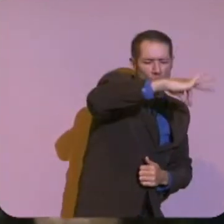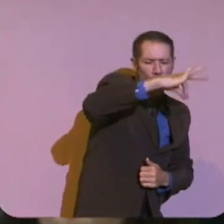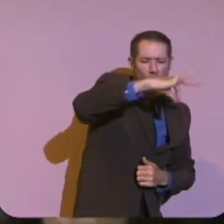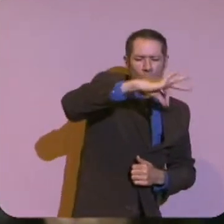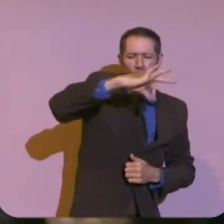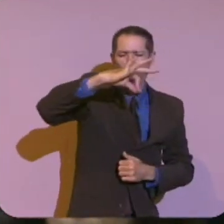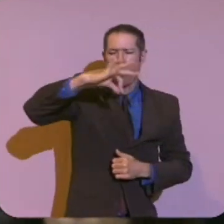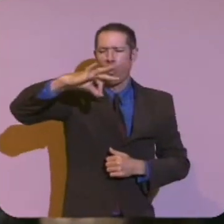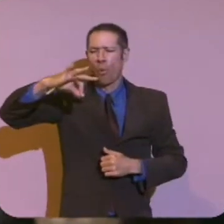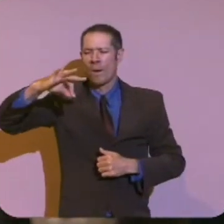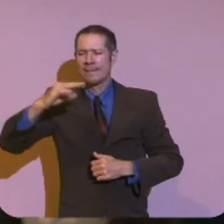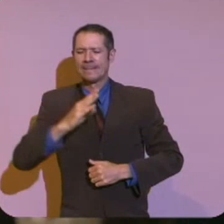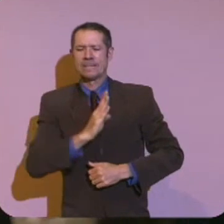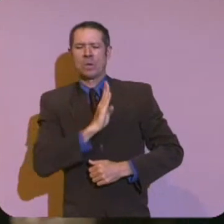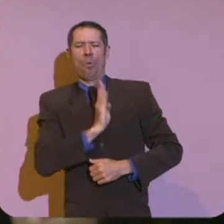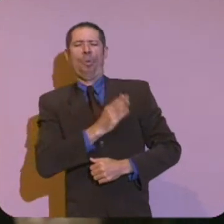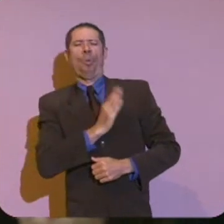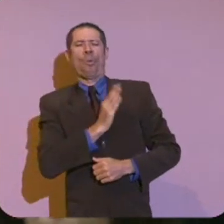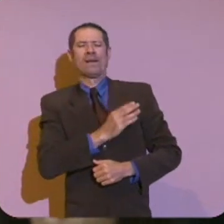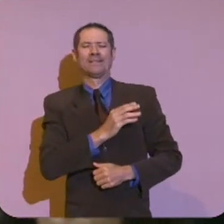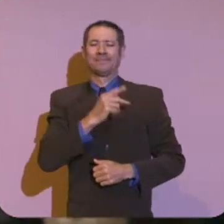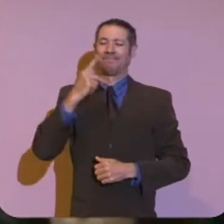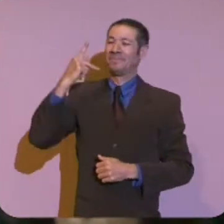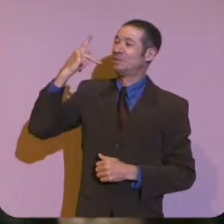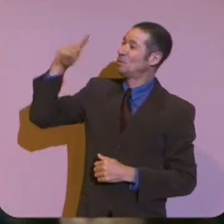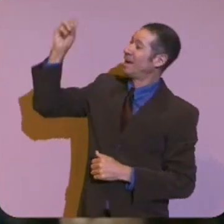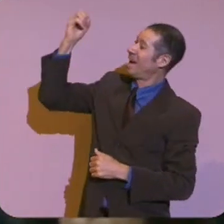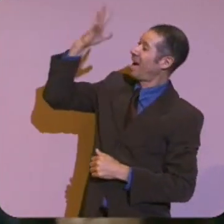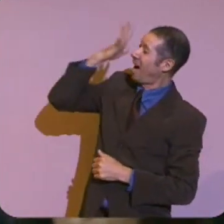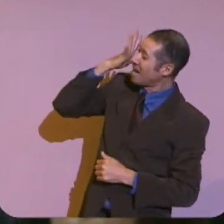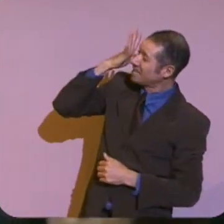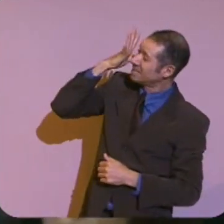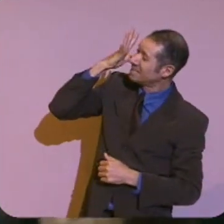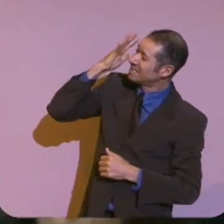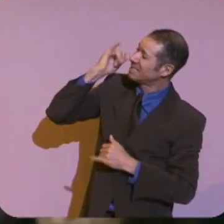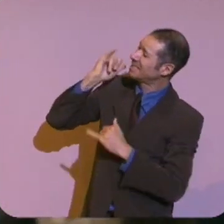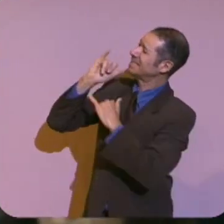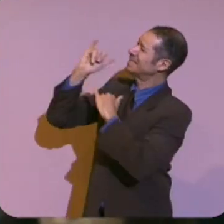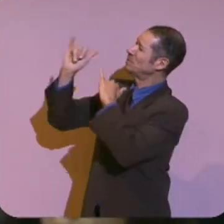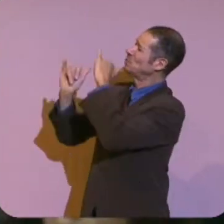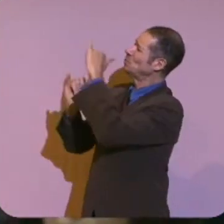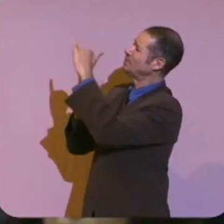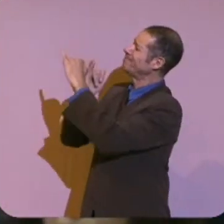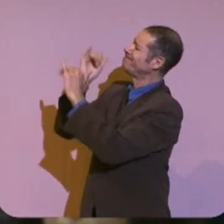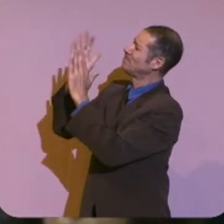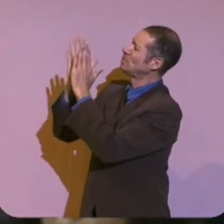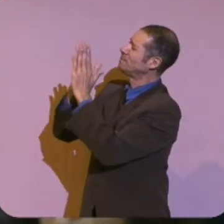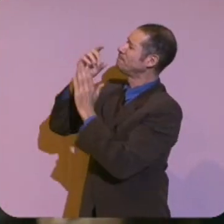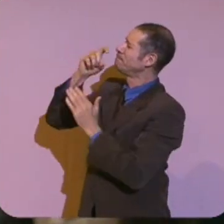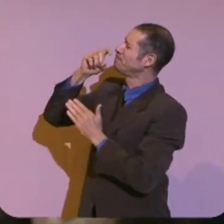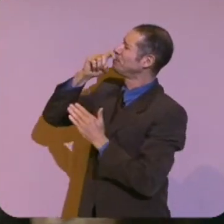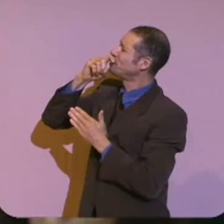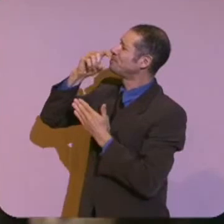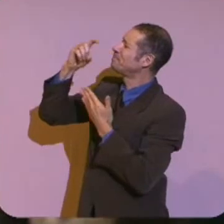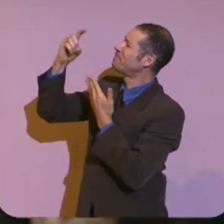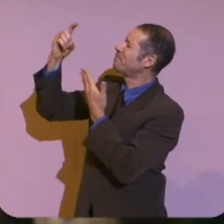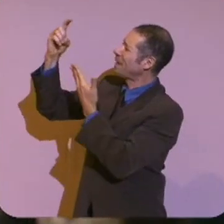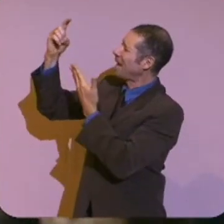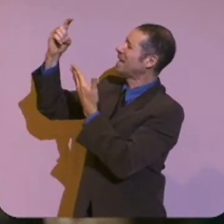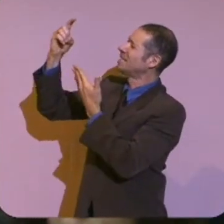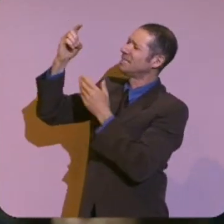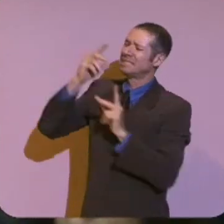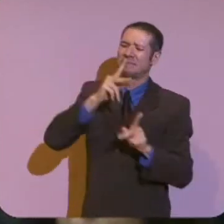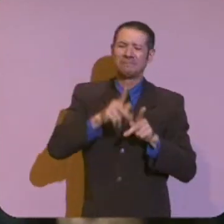sela o coração dessas pessoas com a Tua graça. Escuta, Deus, a nossa oração. Pai, se há pessoas que